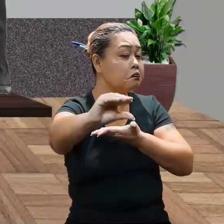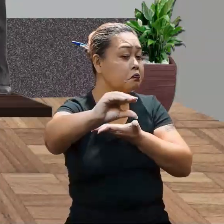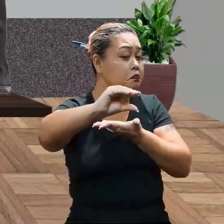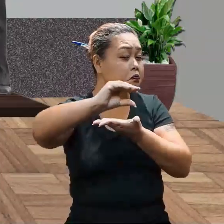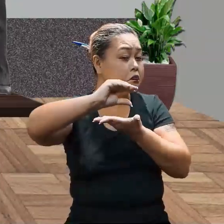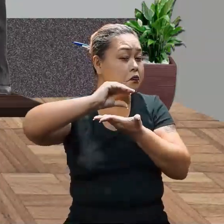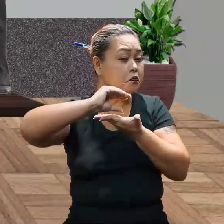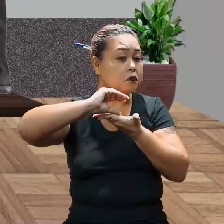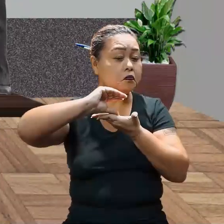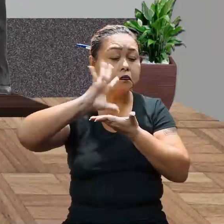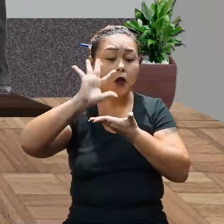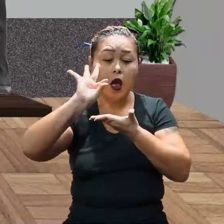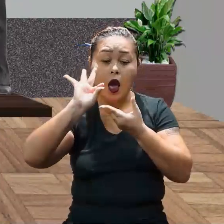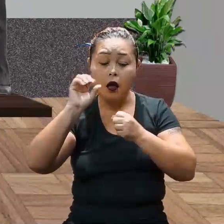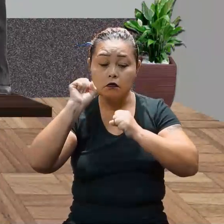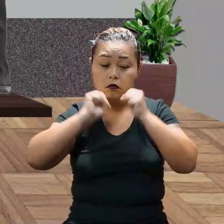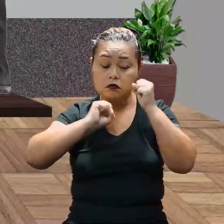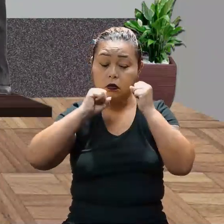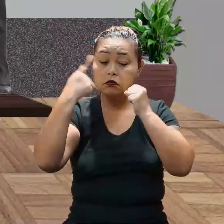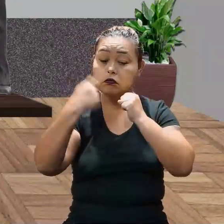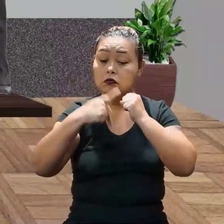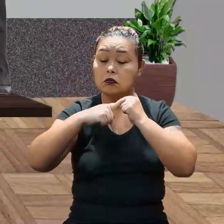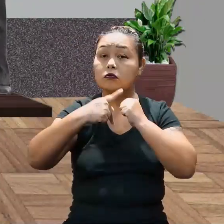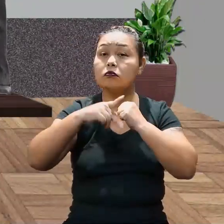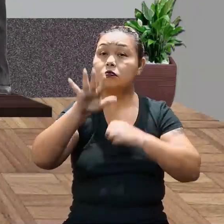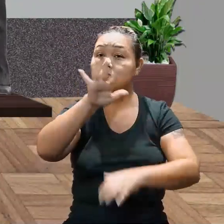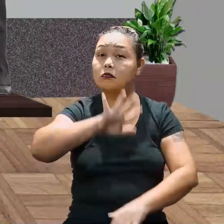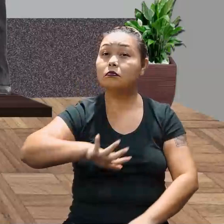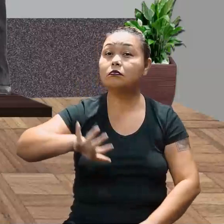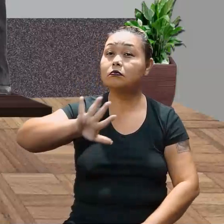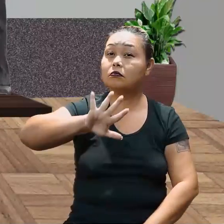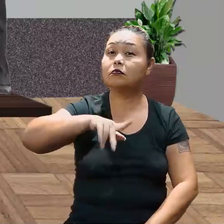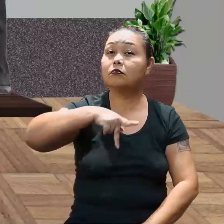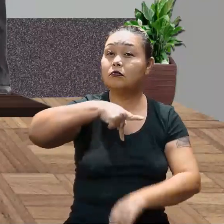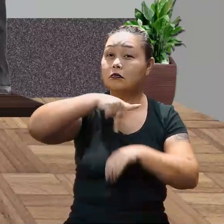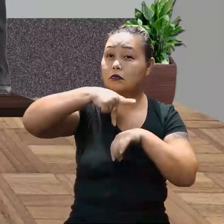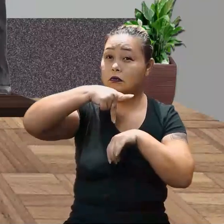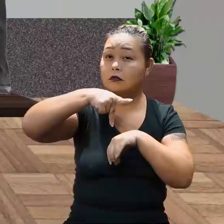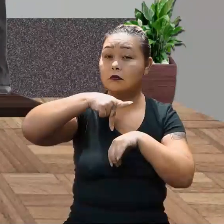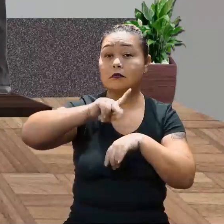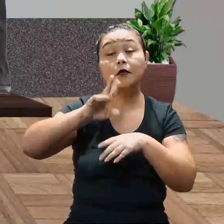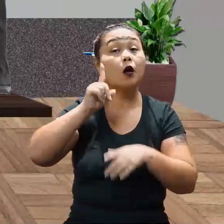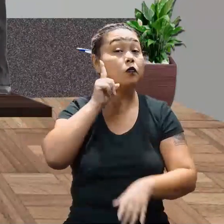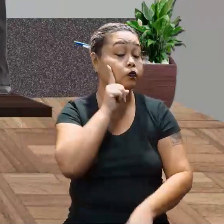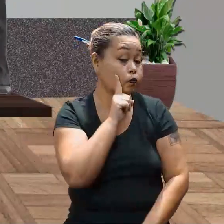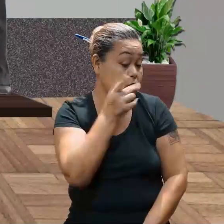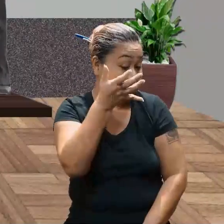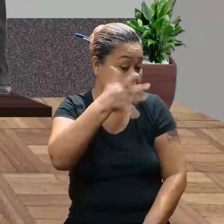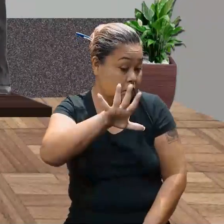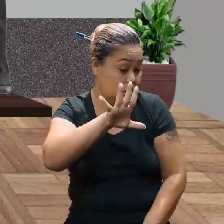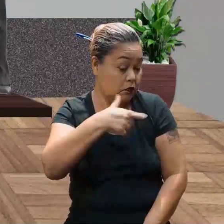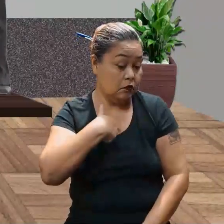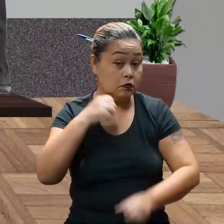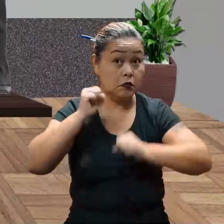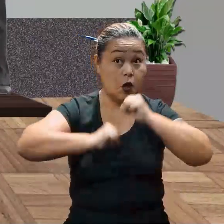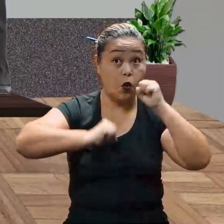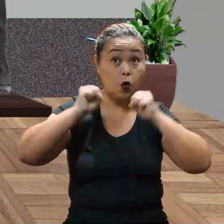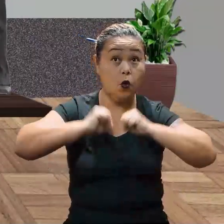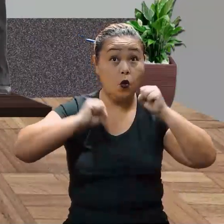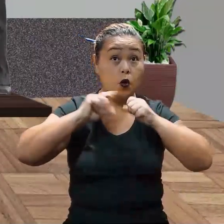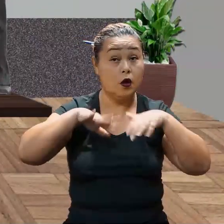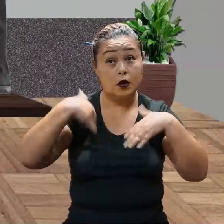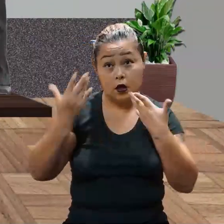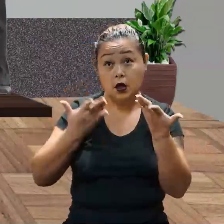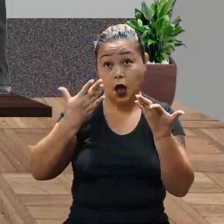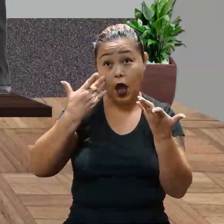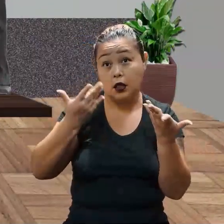a siderurgia nacional. Os norte-americanos, que não queriam que o Brasil se industrializasse de jeito nenhum, até